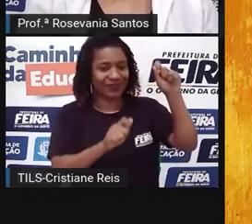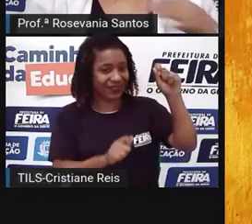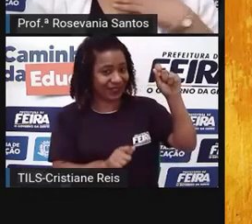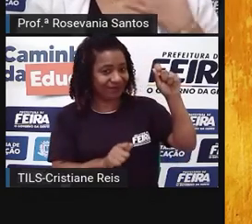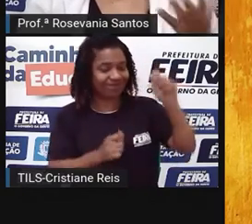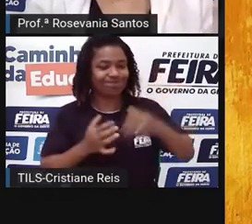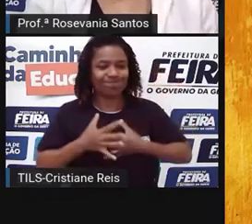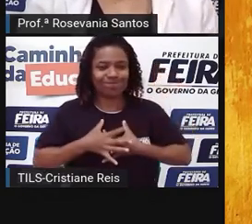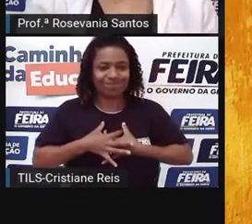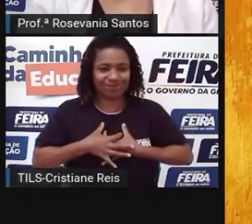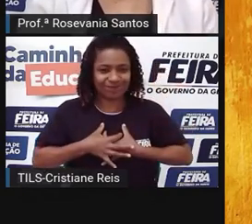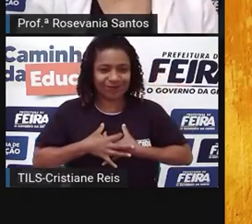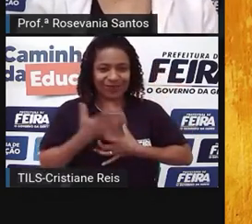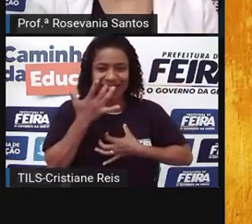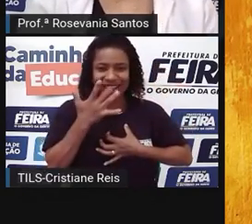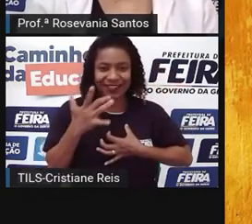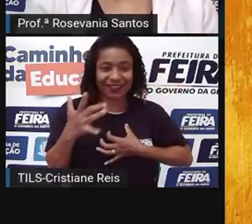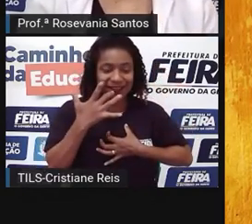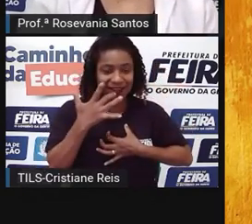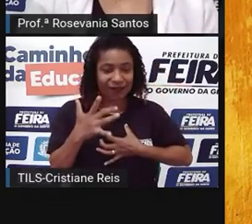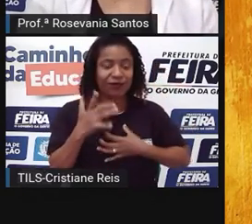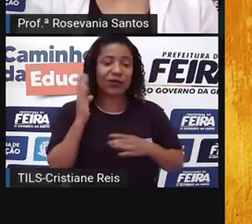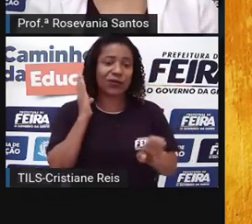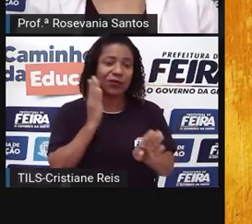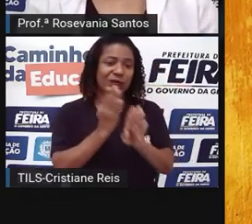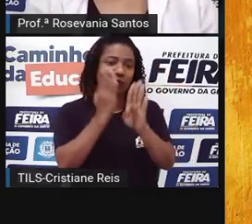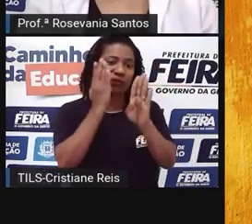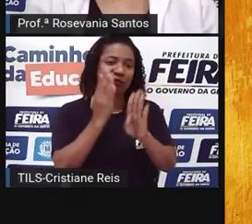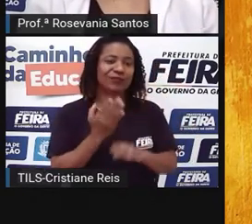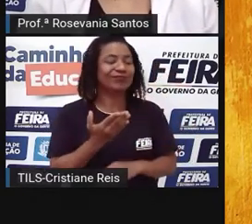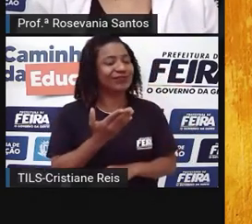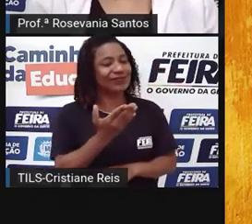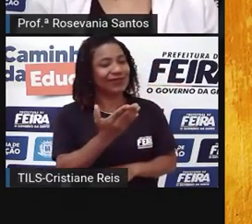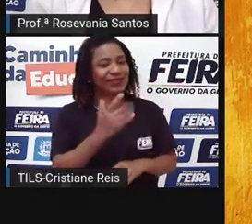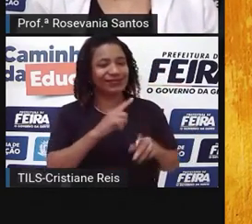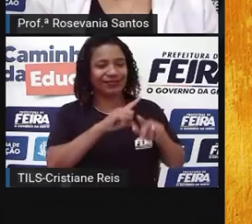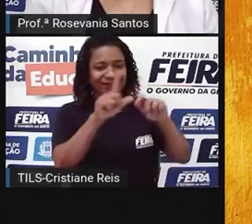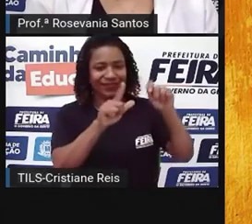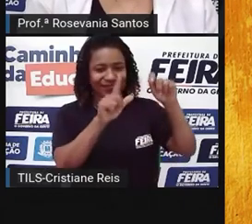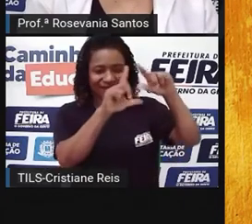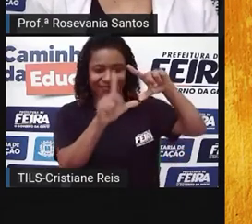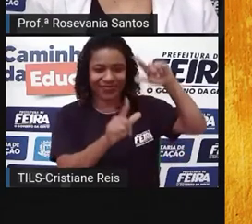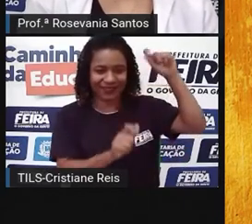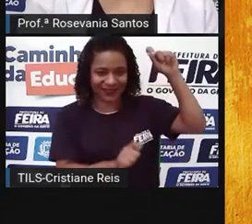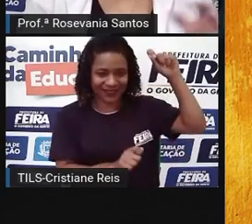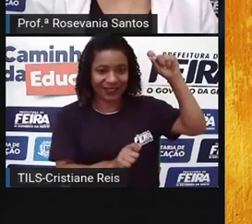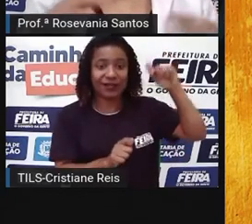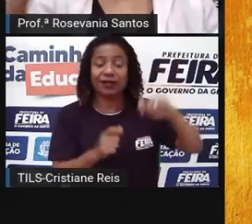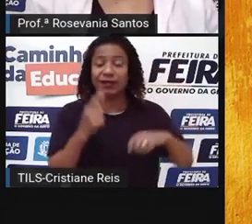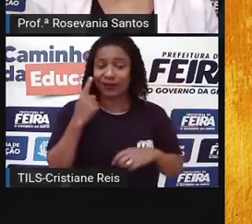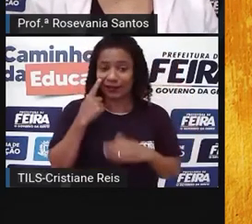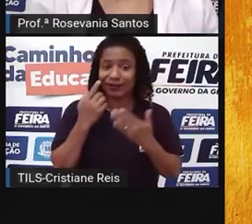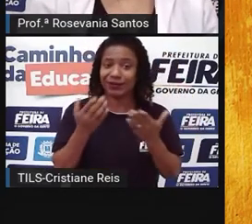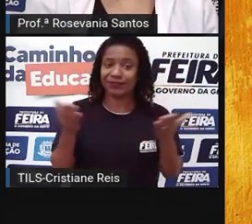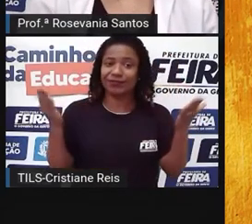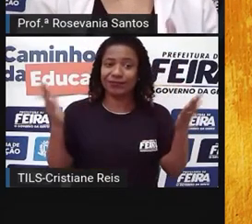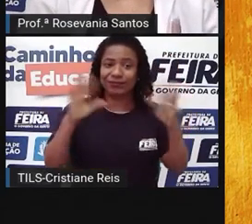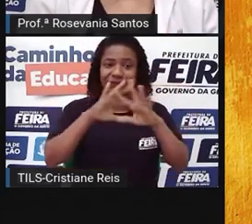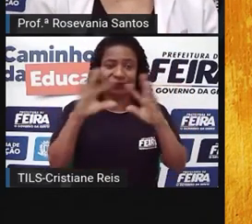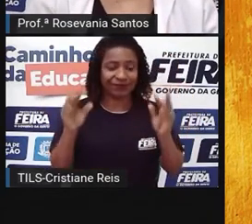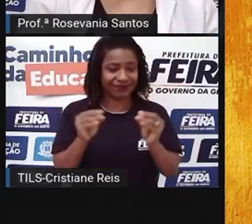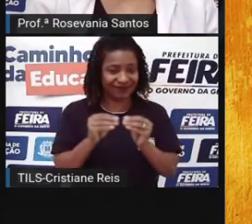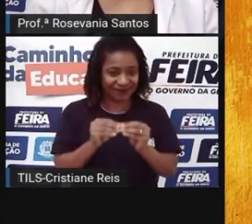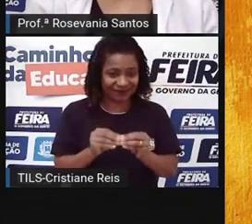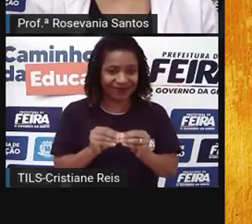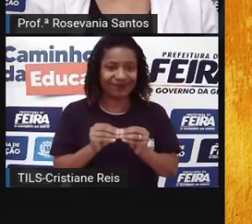ela carrega, né, no pescoço ali, que o ex-noivo dela deu para ela. Então, gente, falando da África, né, de modo geral,